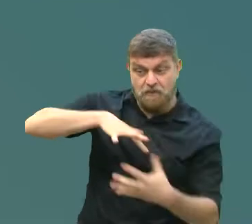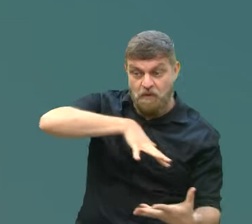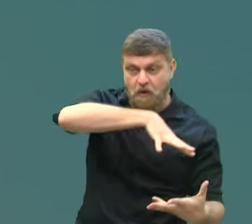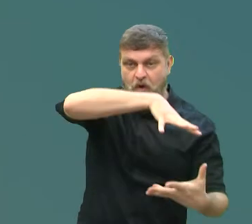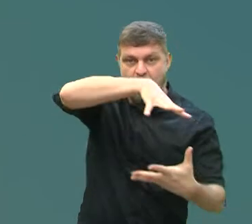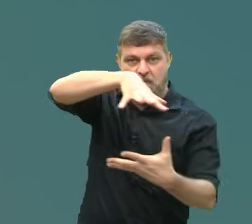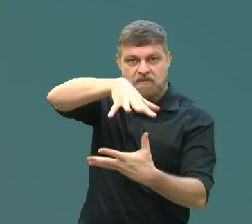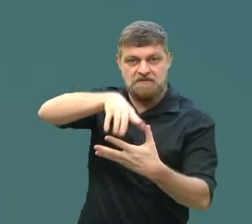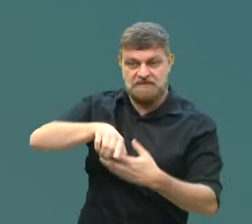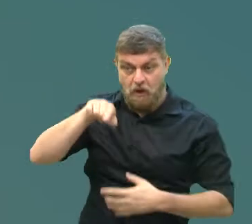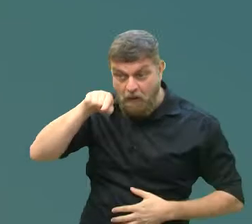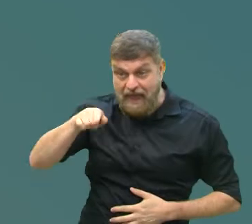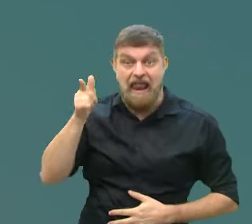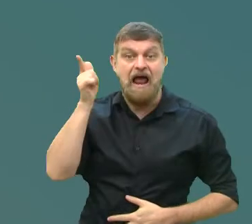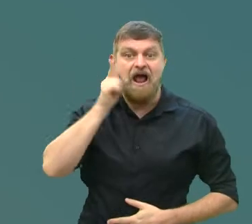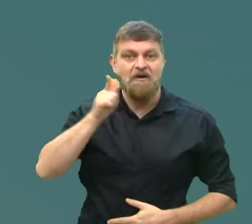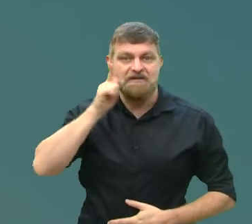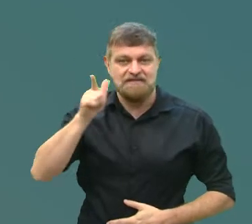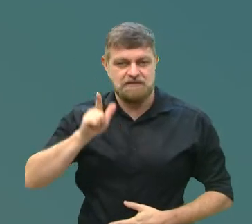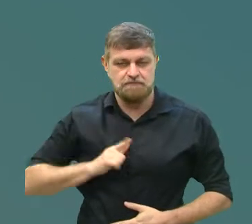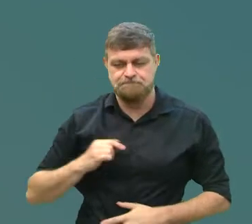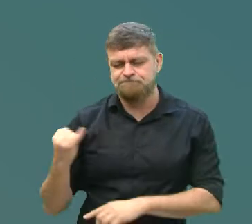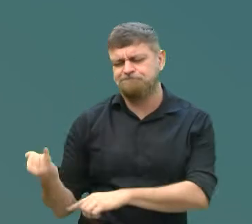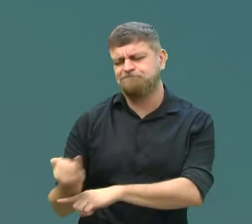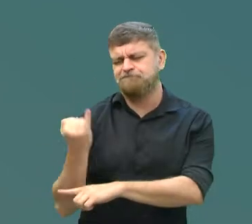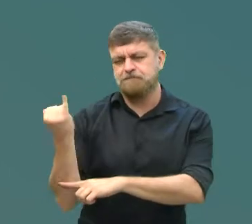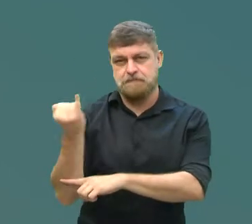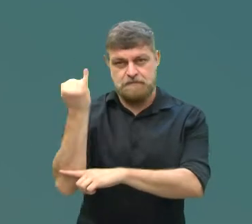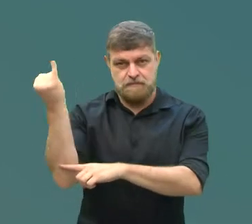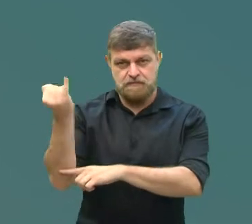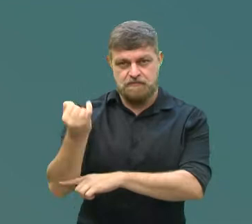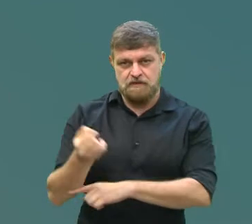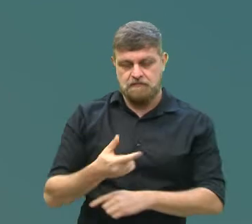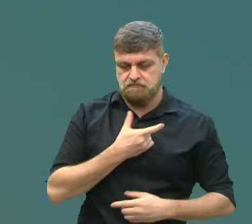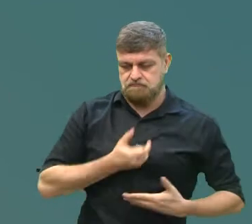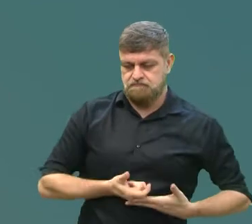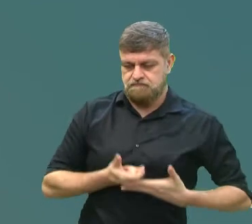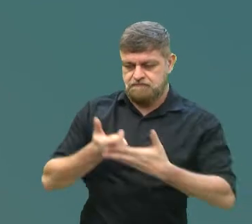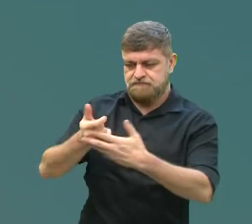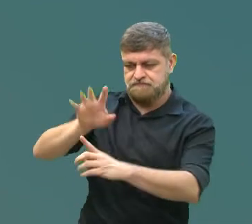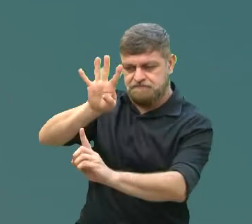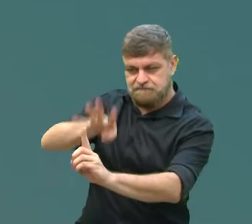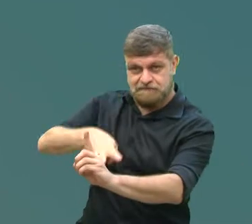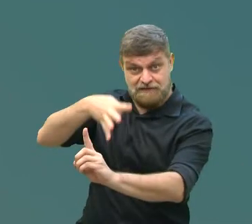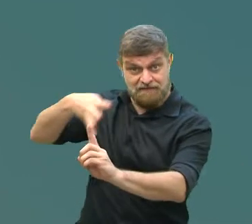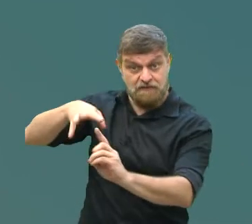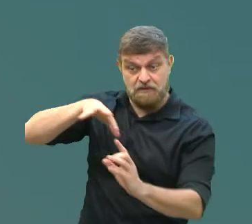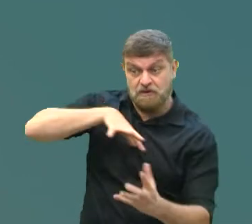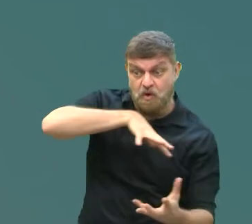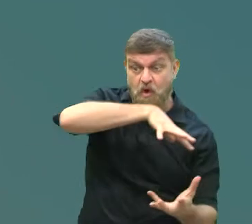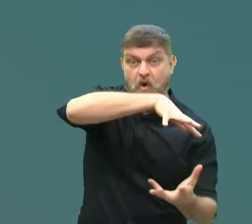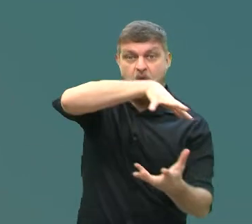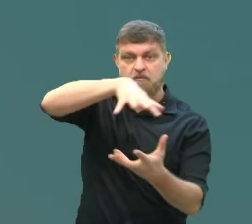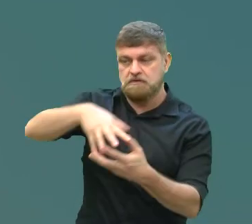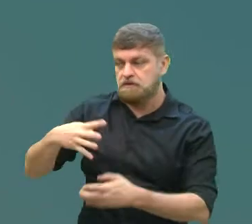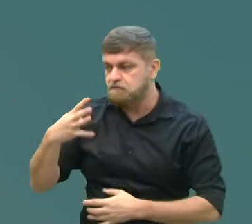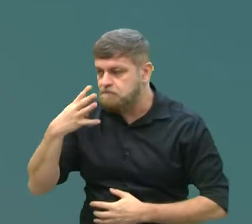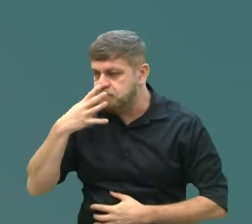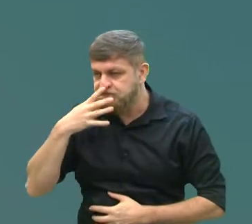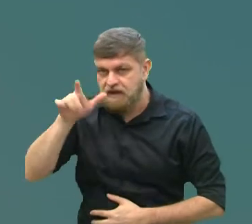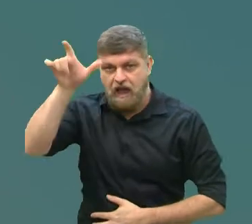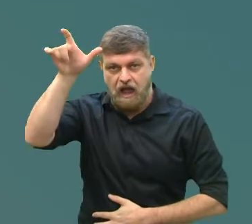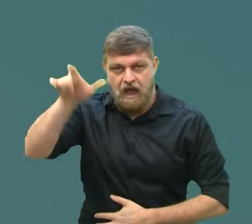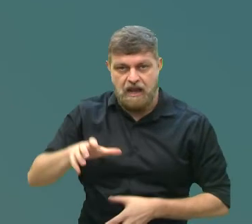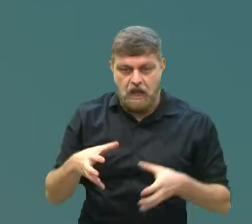o prêmio Fred Packard, uma das mais importantes honrarias do setor em nível global. Ela foi outorgada